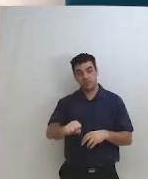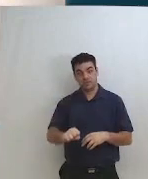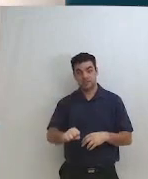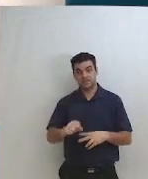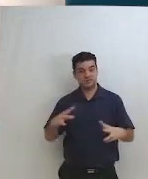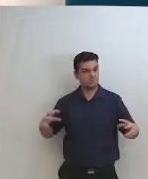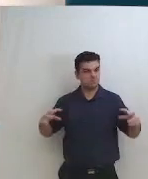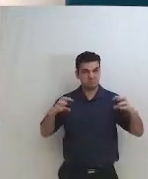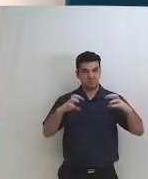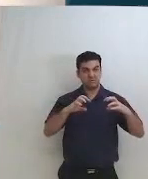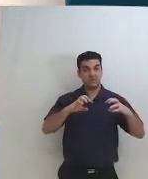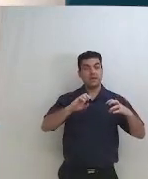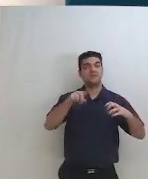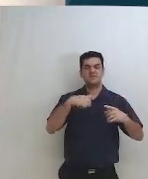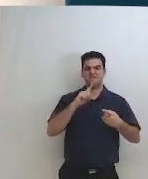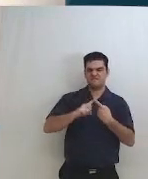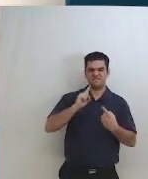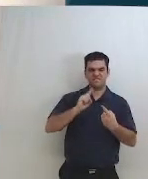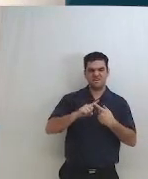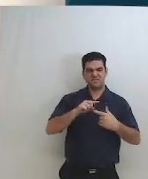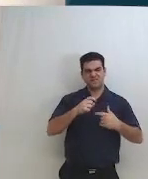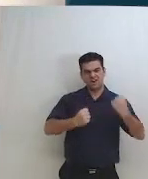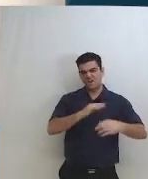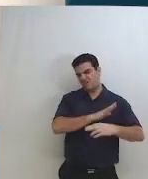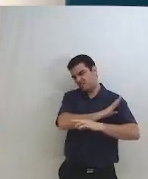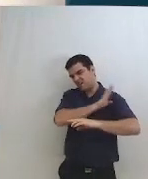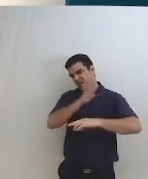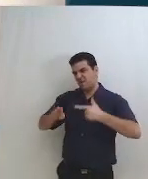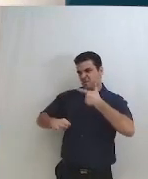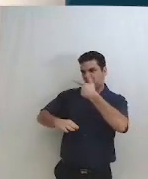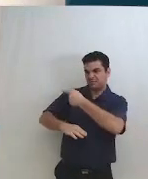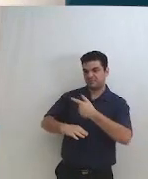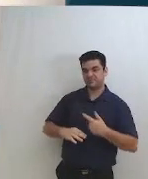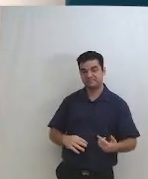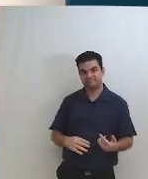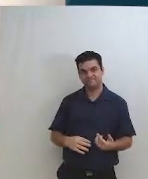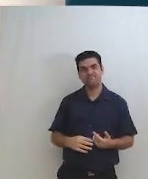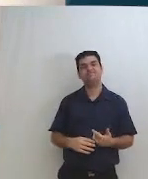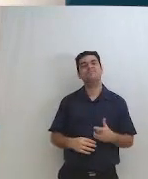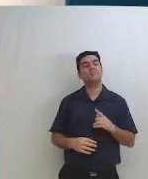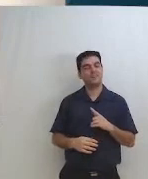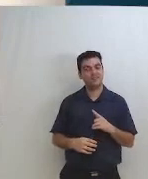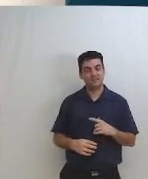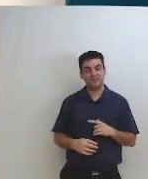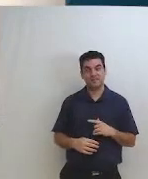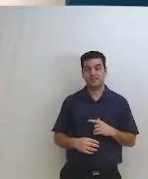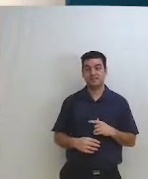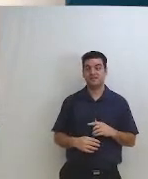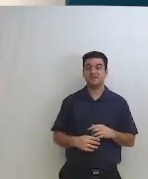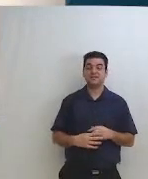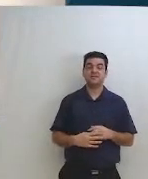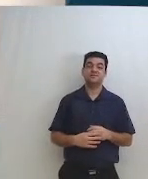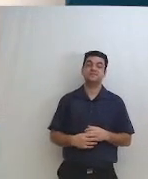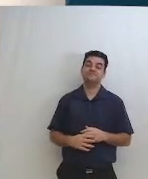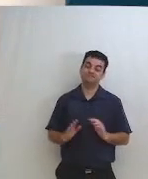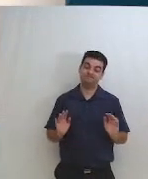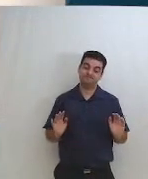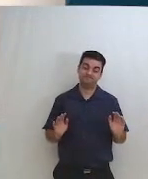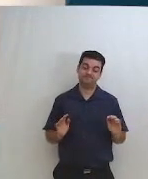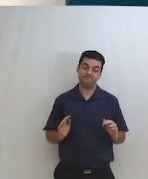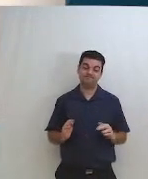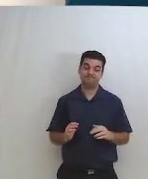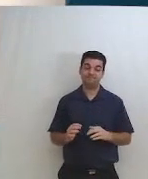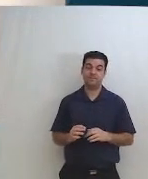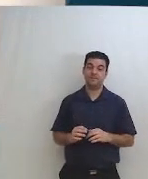conste Aderbal. As agressões foram apresentadas por Aderbal, o qual, inclusive, apartou os brigadores. Vê-se que as instâncias ordinárias entenderam que